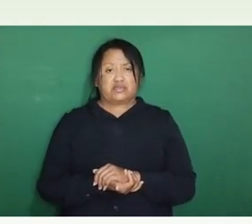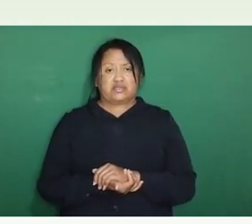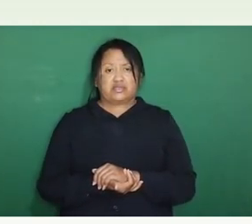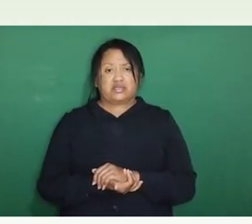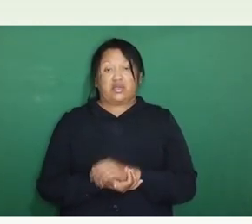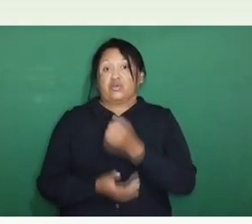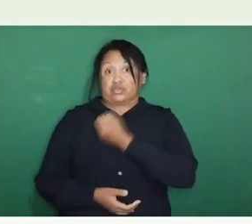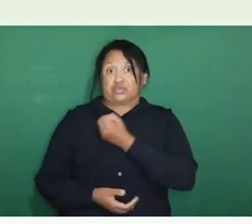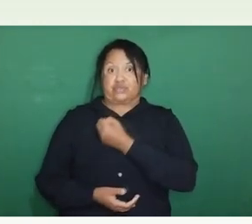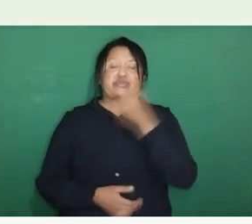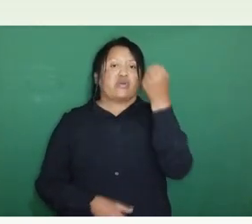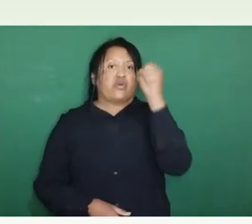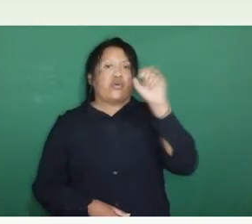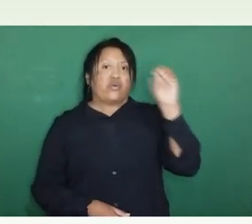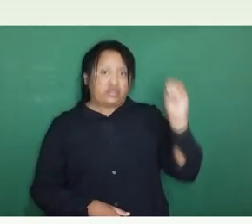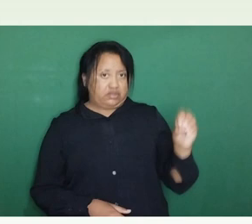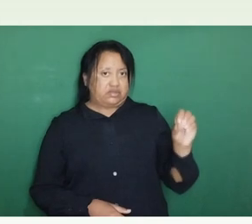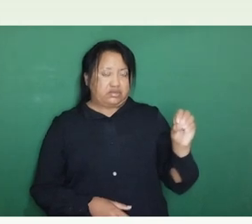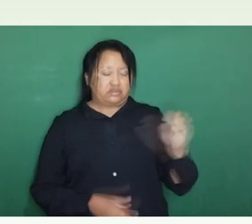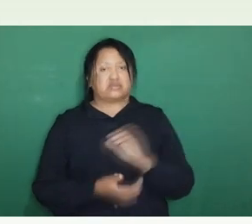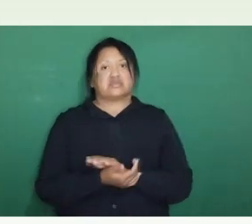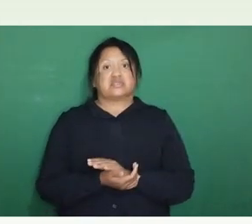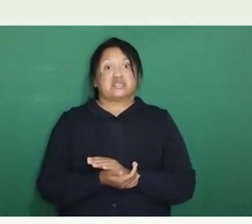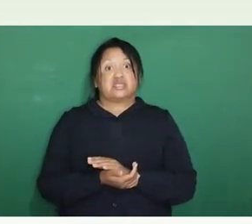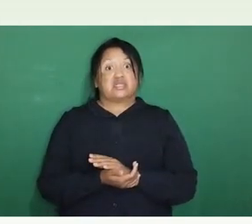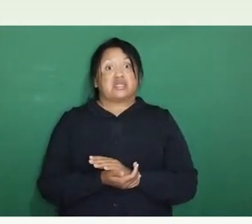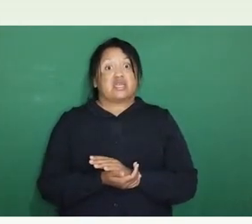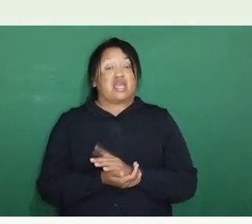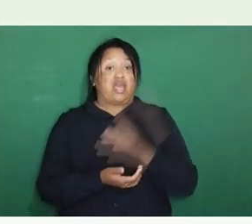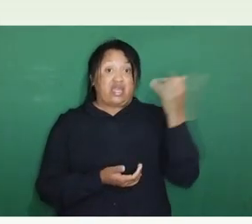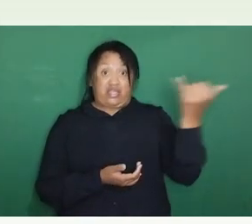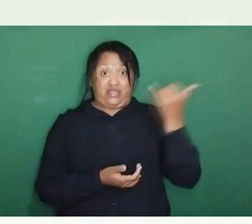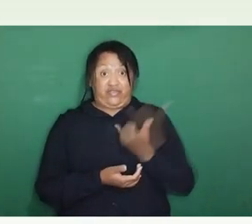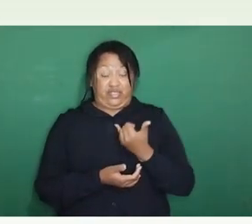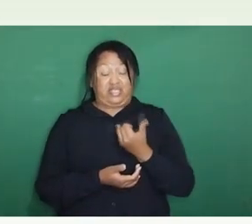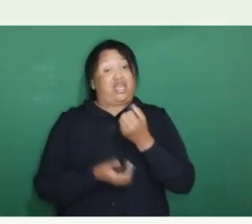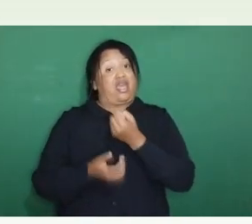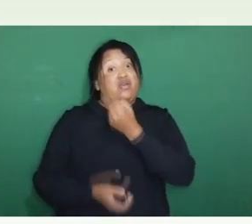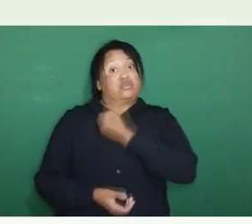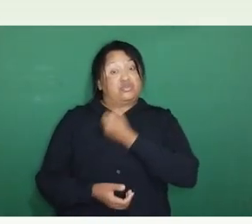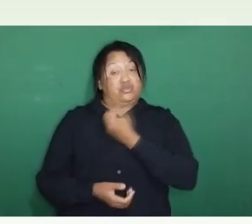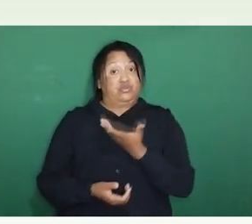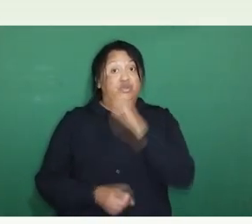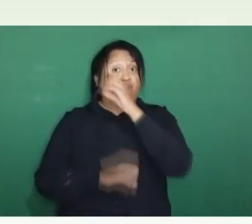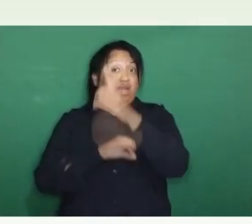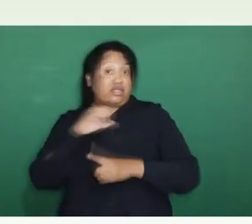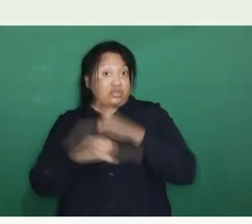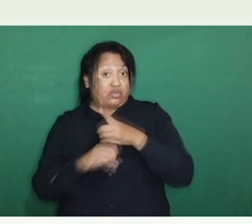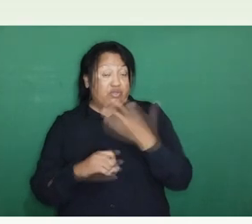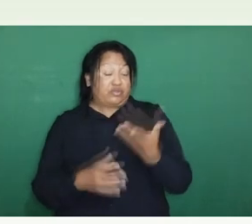aqui os dados 80 Ele disse que é o número atômico 80 e o peso atômico é